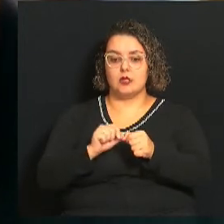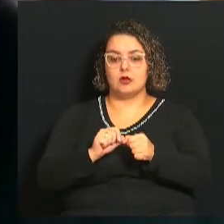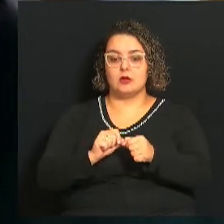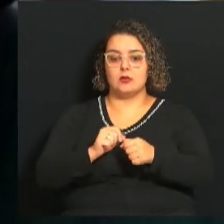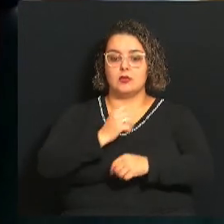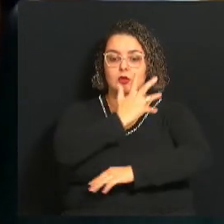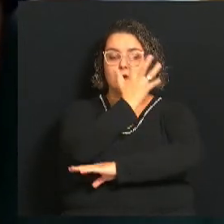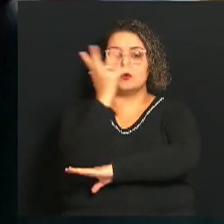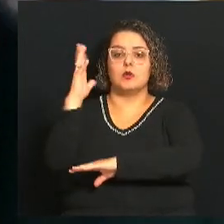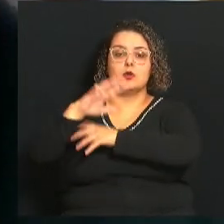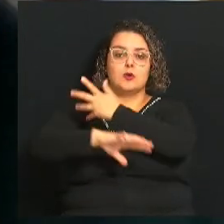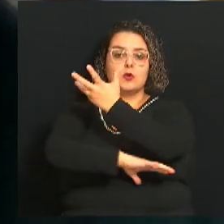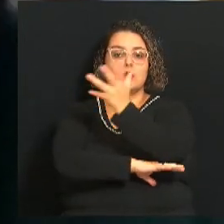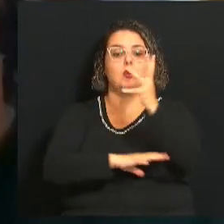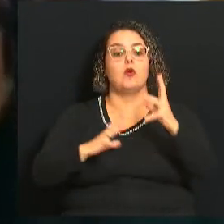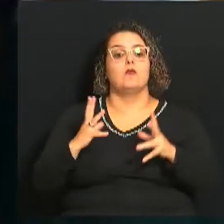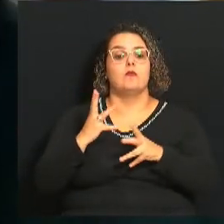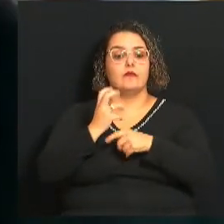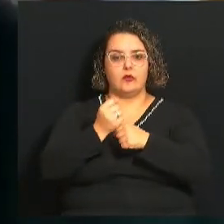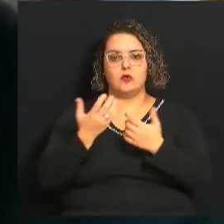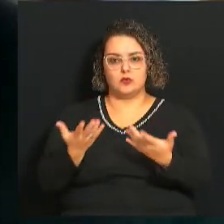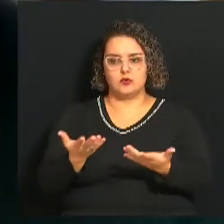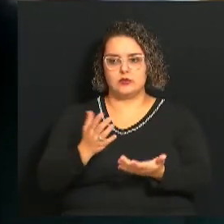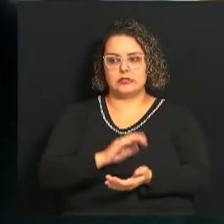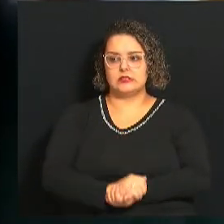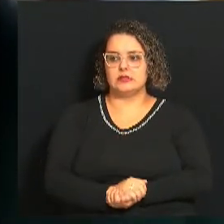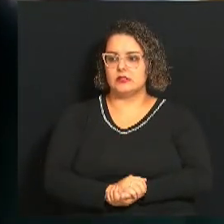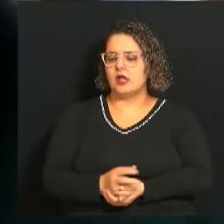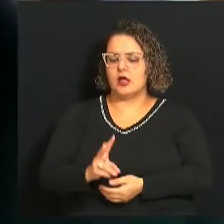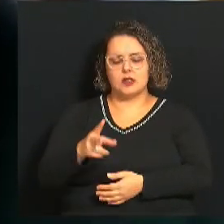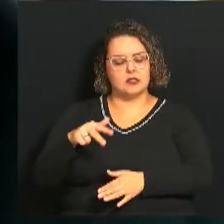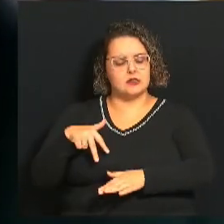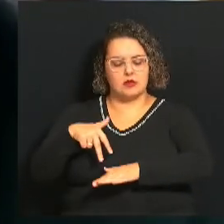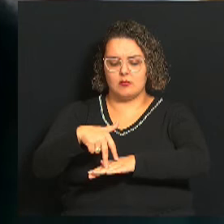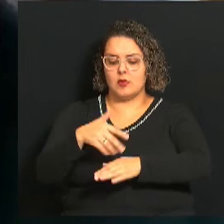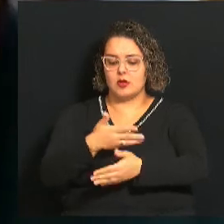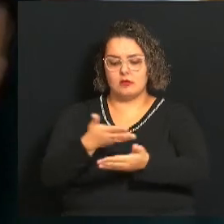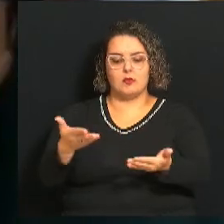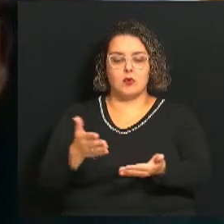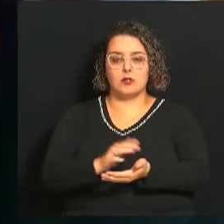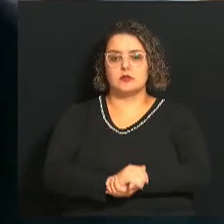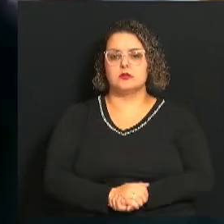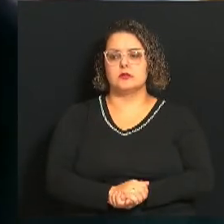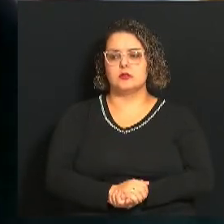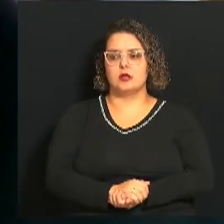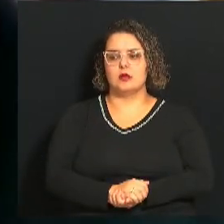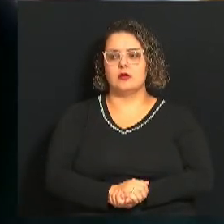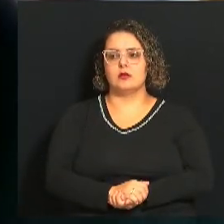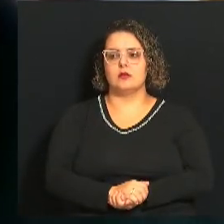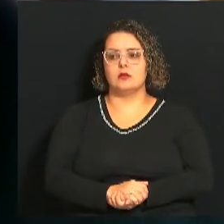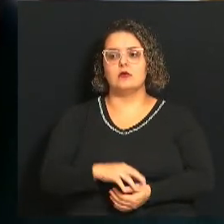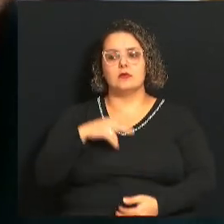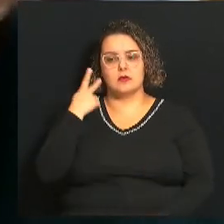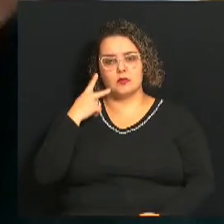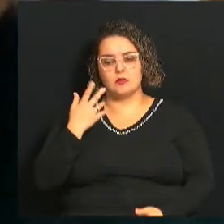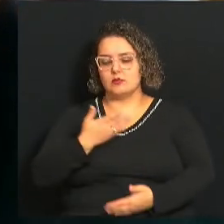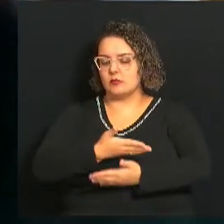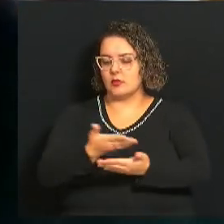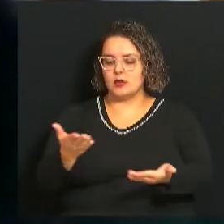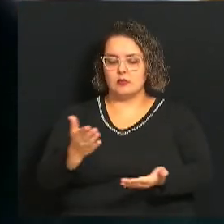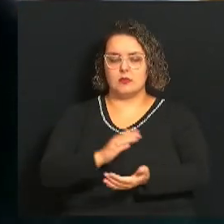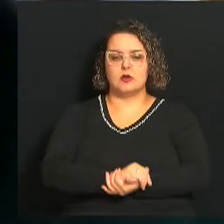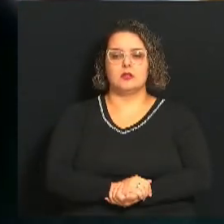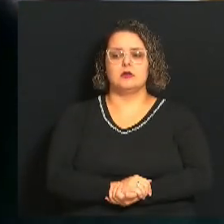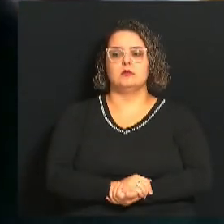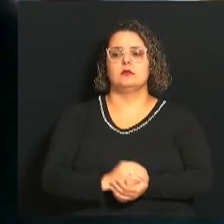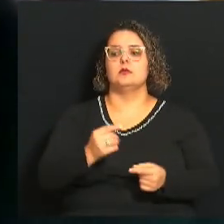arborização ganhe com isso. Sempre à disposição, vereador, vereadores, né, sempre à disposição para